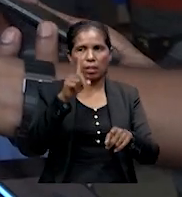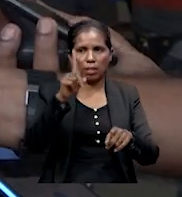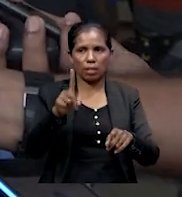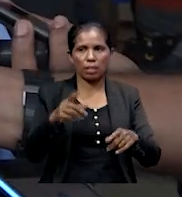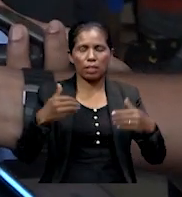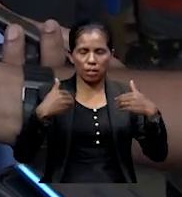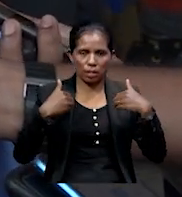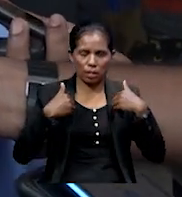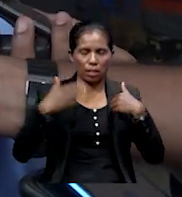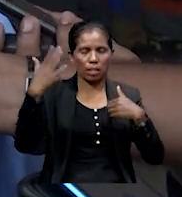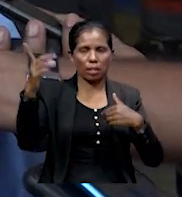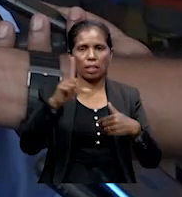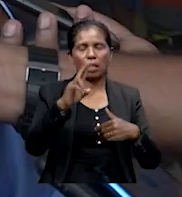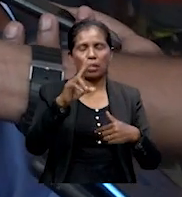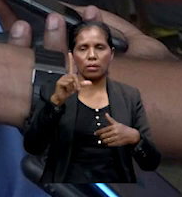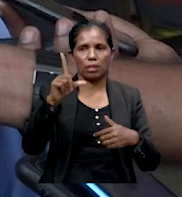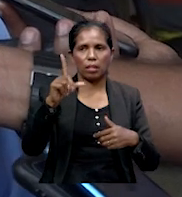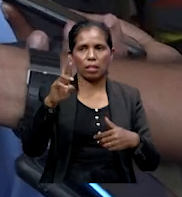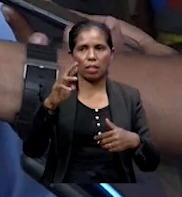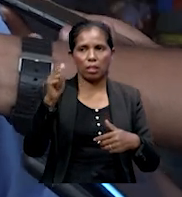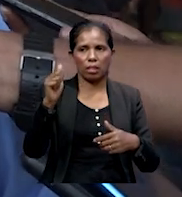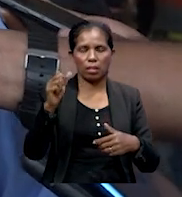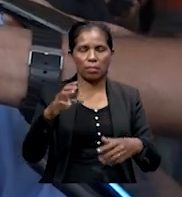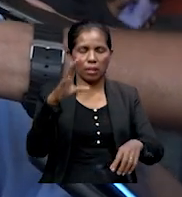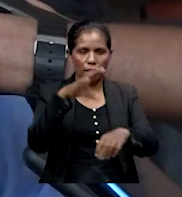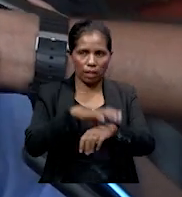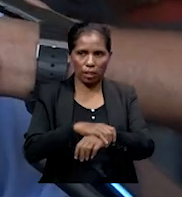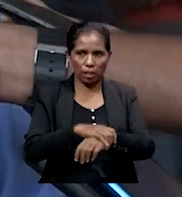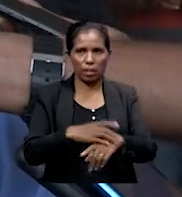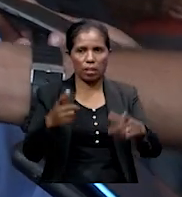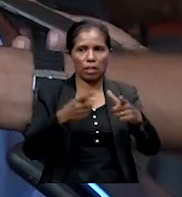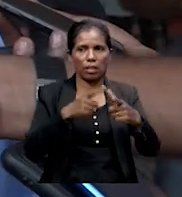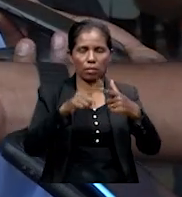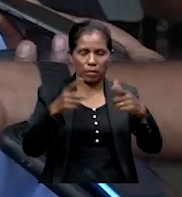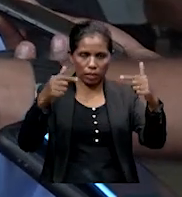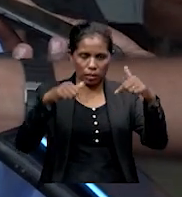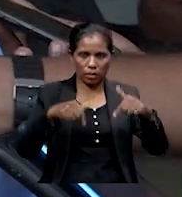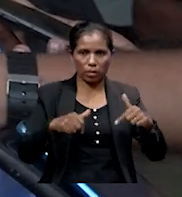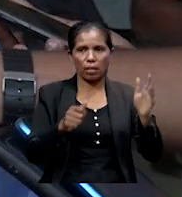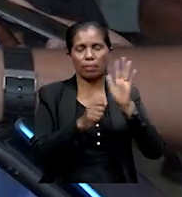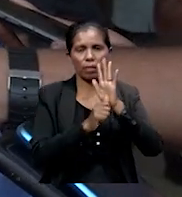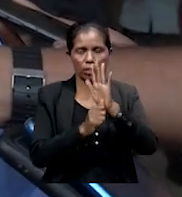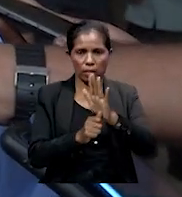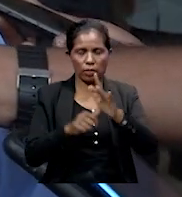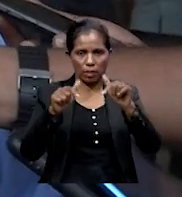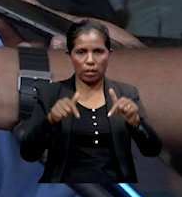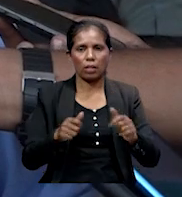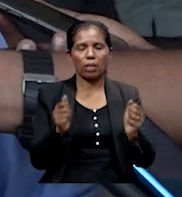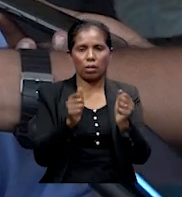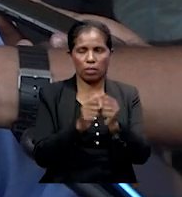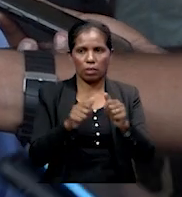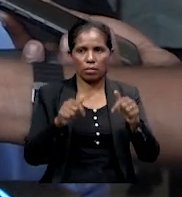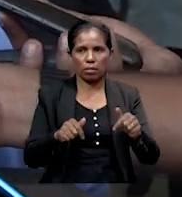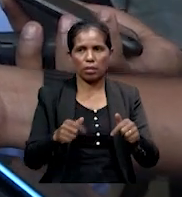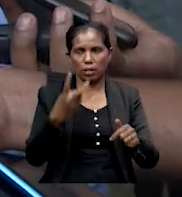hela laulara e depois bahalo capturação e depois mai mak lori ba apresenta hudu hene ho ida ne mak defesa